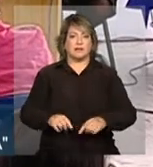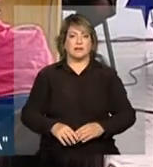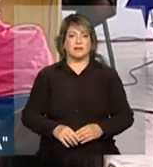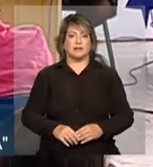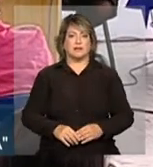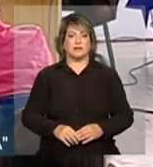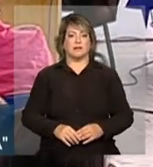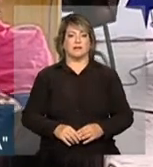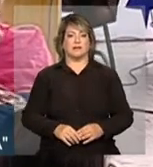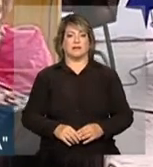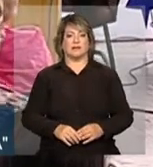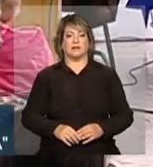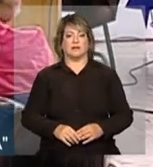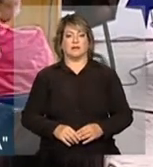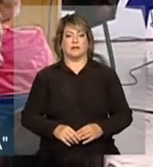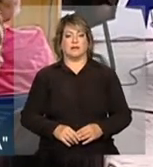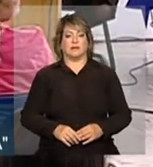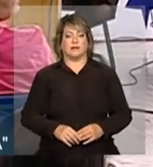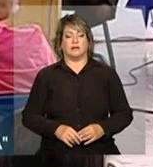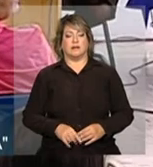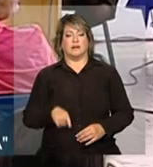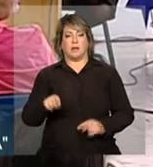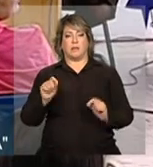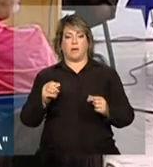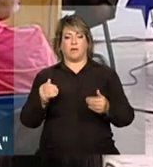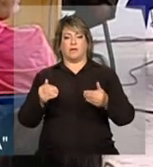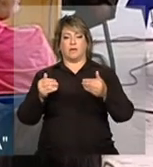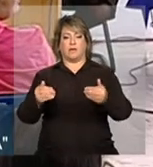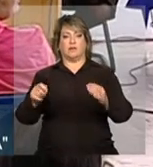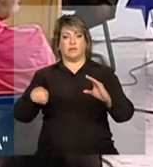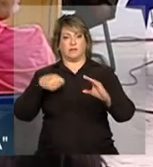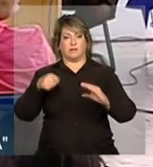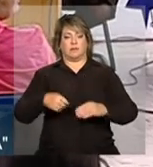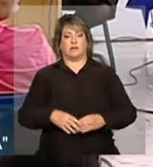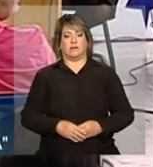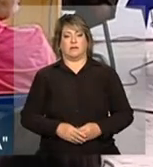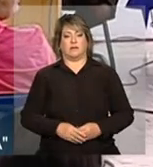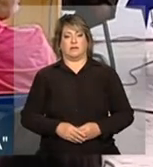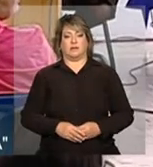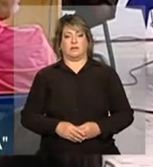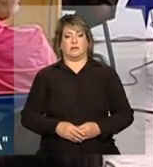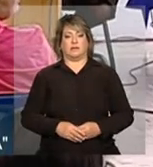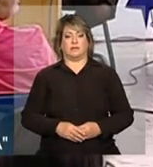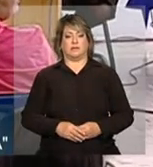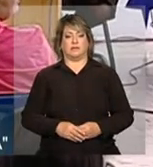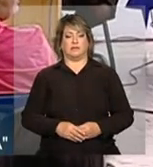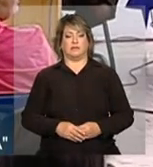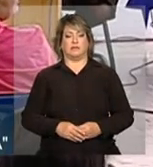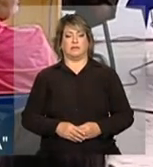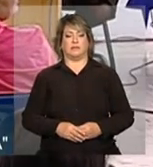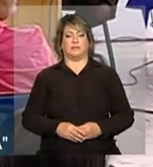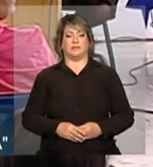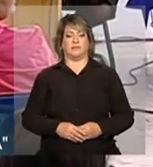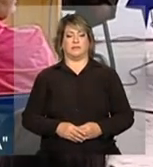Ela poderia ir só um pouquinho para frente para a gente poder gravar? Pode. Aqui...